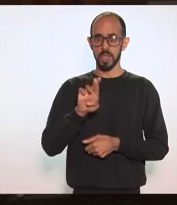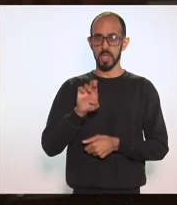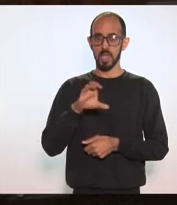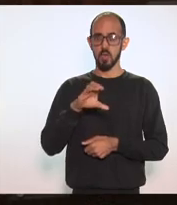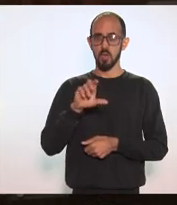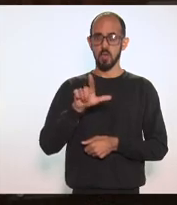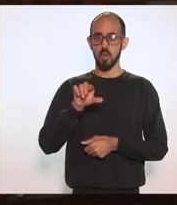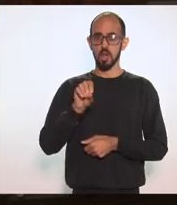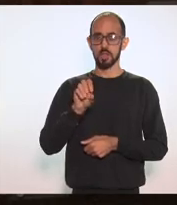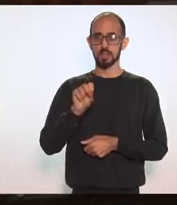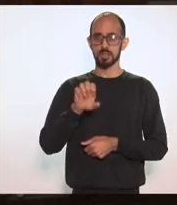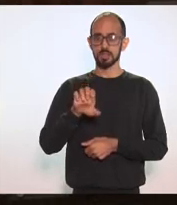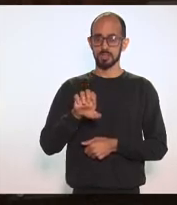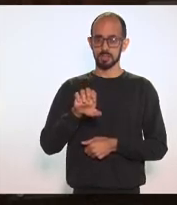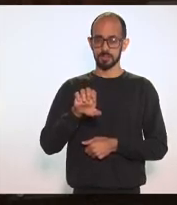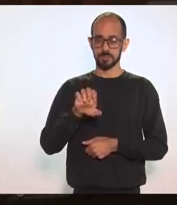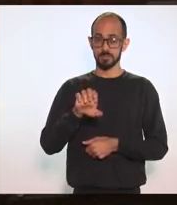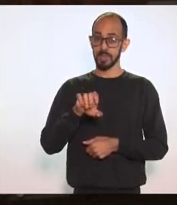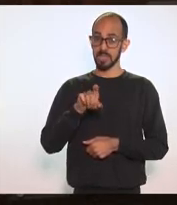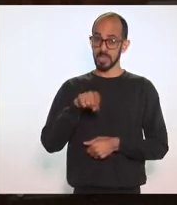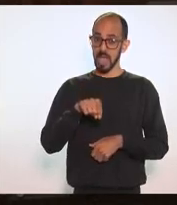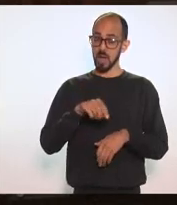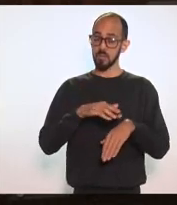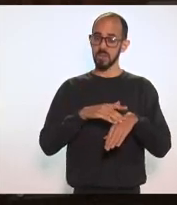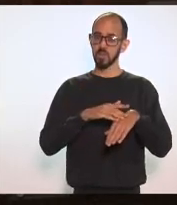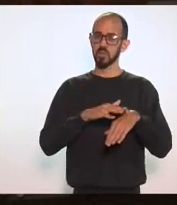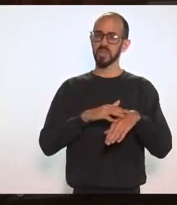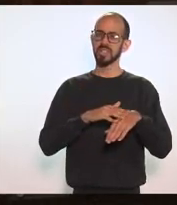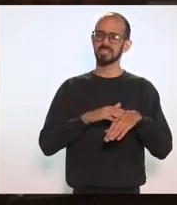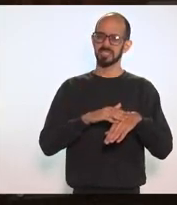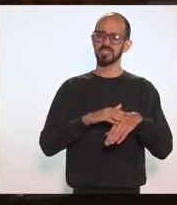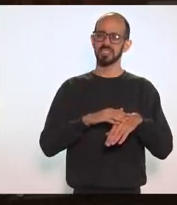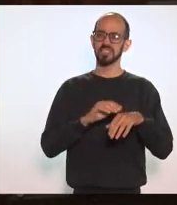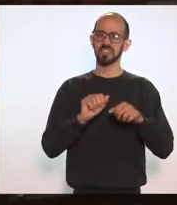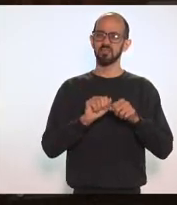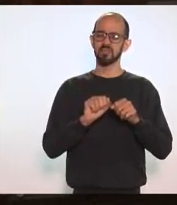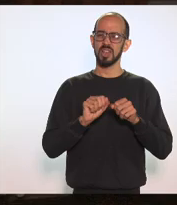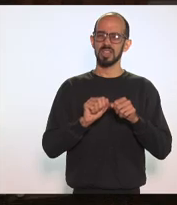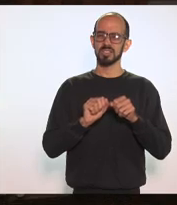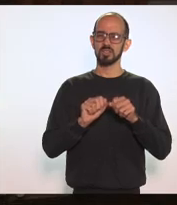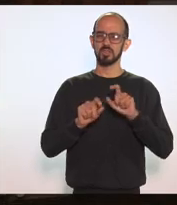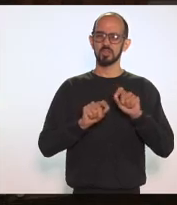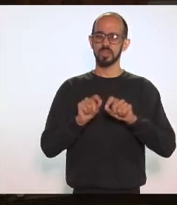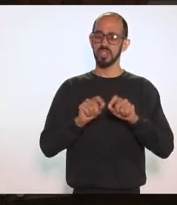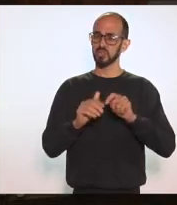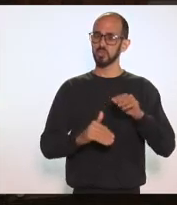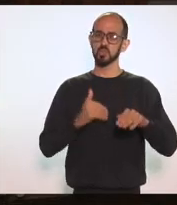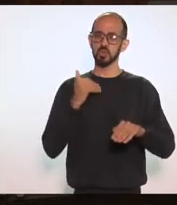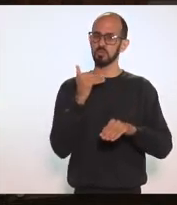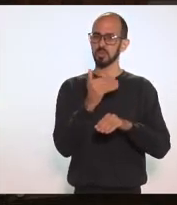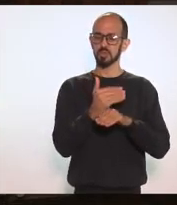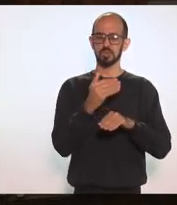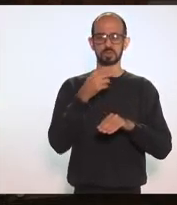tuberculose, ela é uma doença que afeta, sobretudo, a